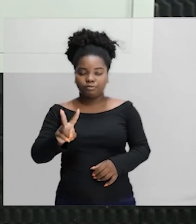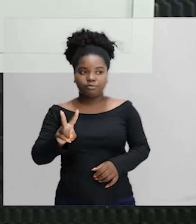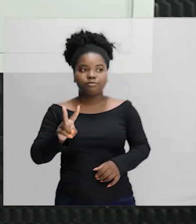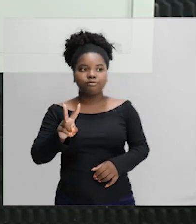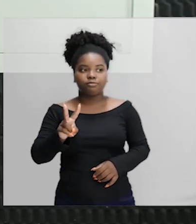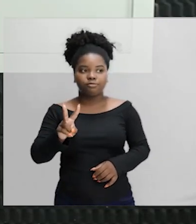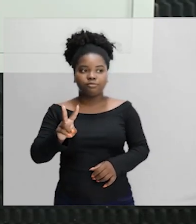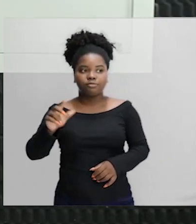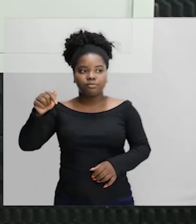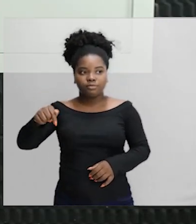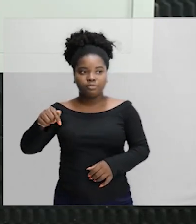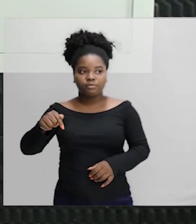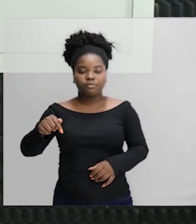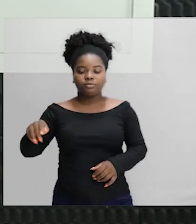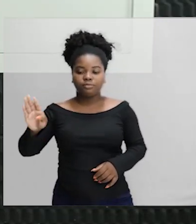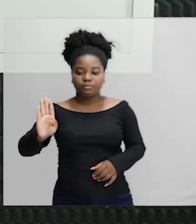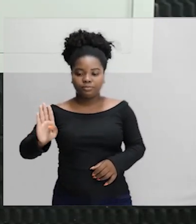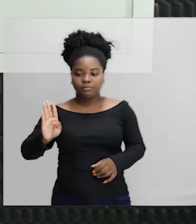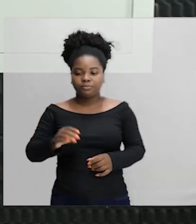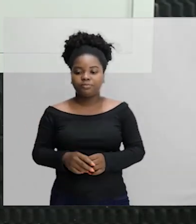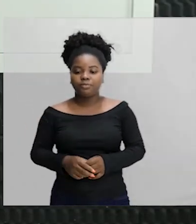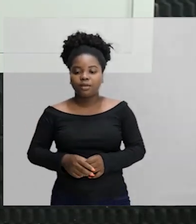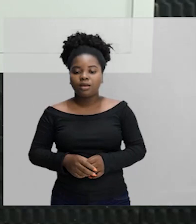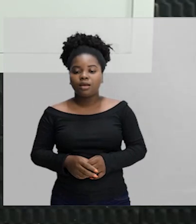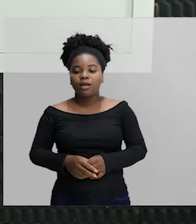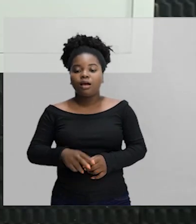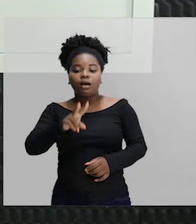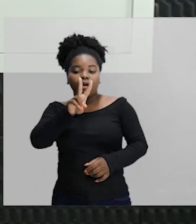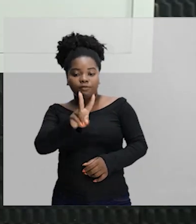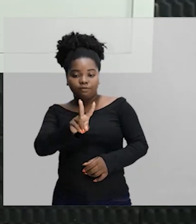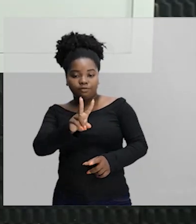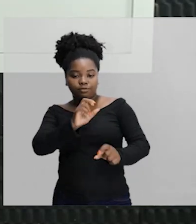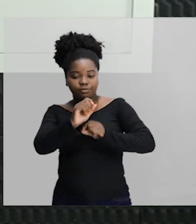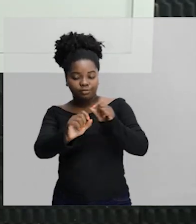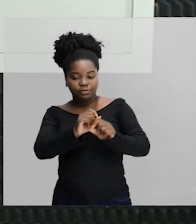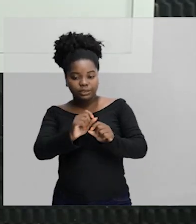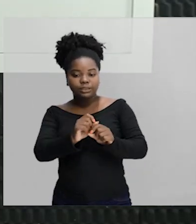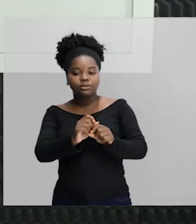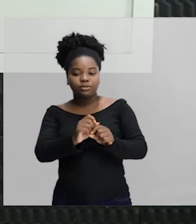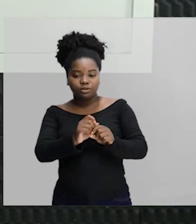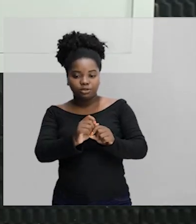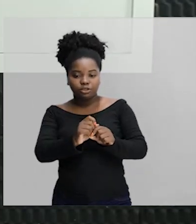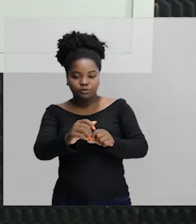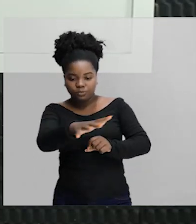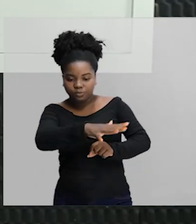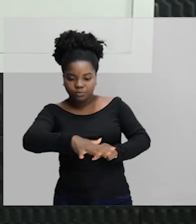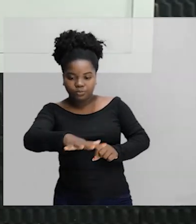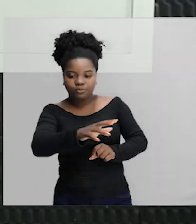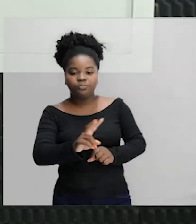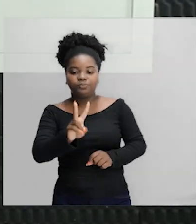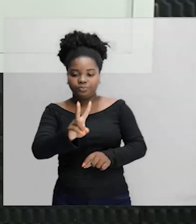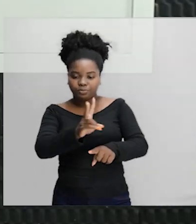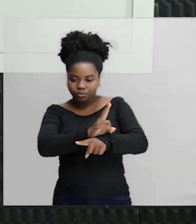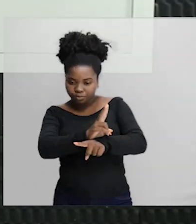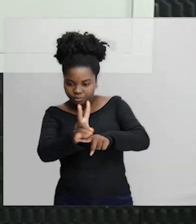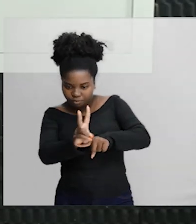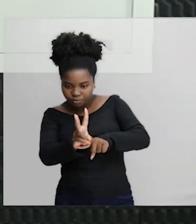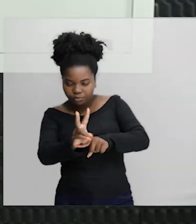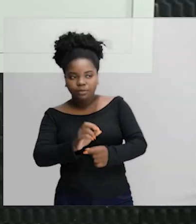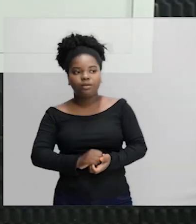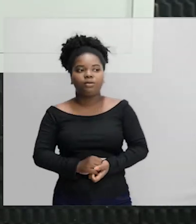campo. Certinho? Velocidade é espaço por tempo. Tá ok?